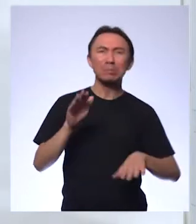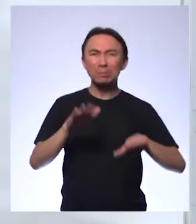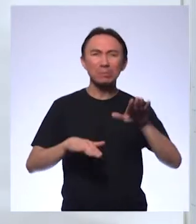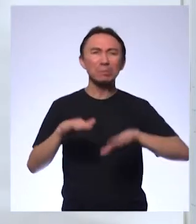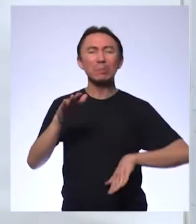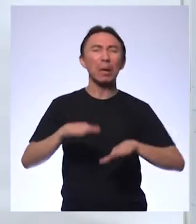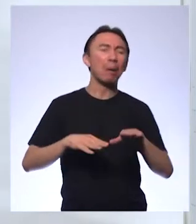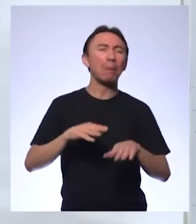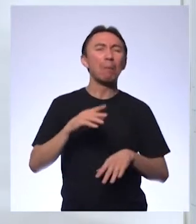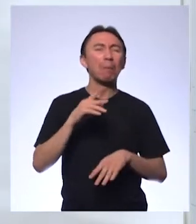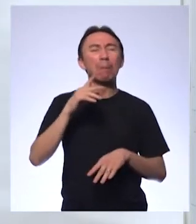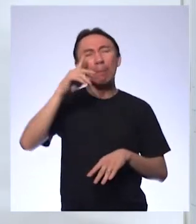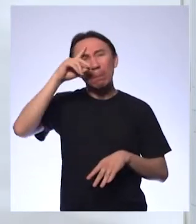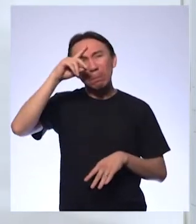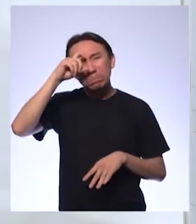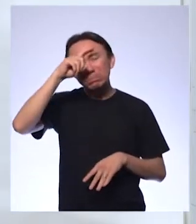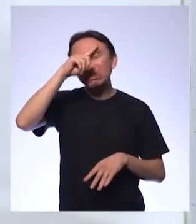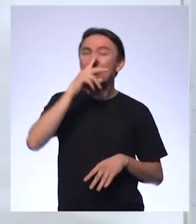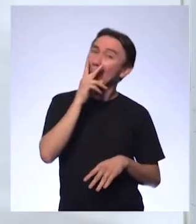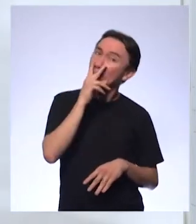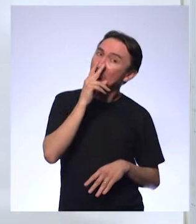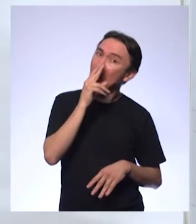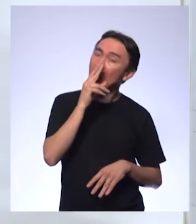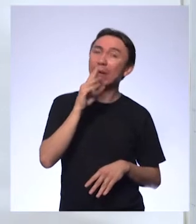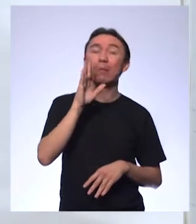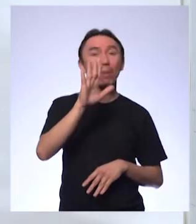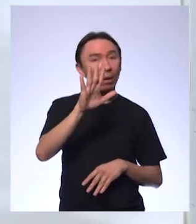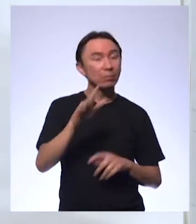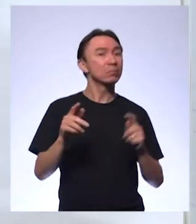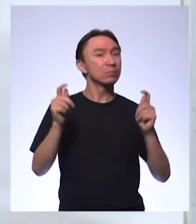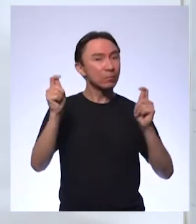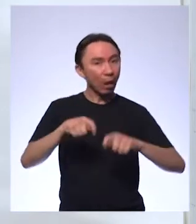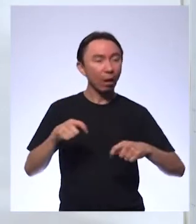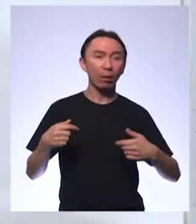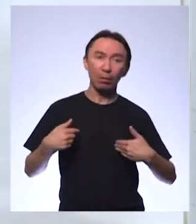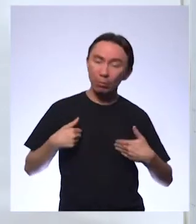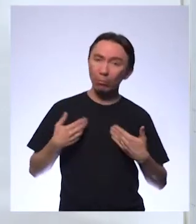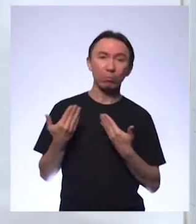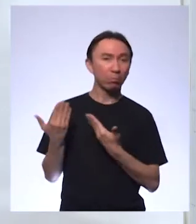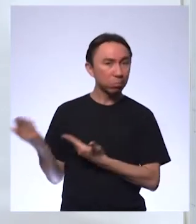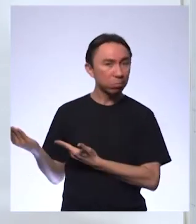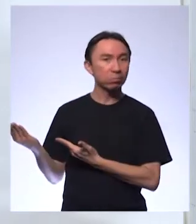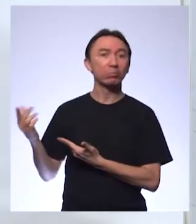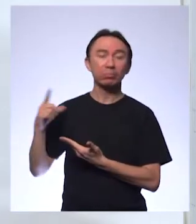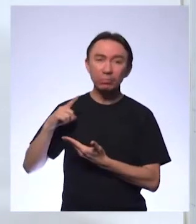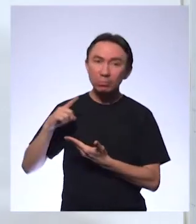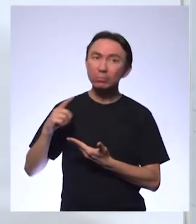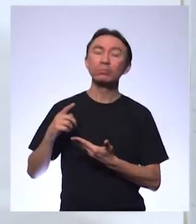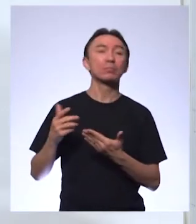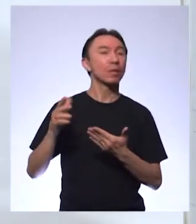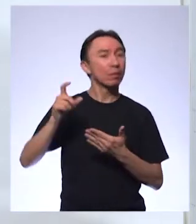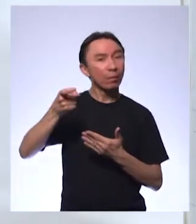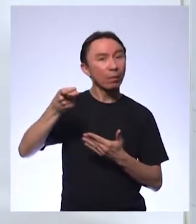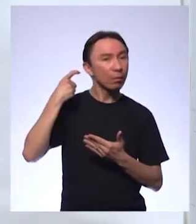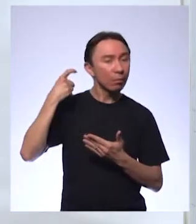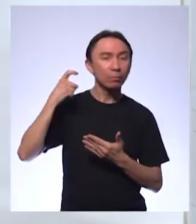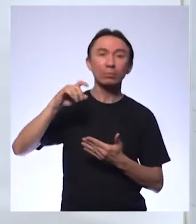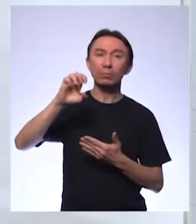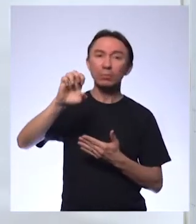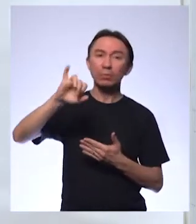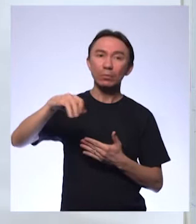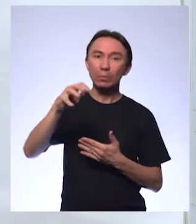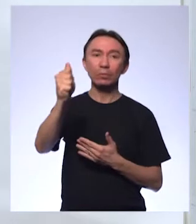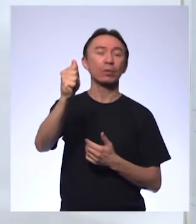parecer complexa, mas é possível. Tá? Eu estou aqui para dizer isso para vocês. E eu quero dar as boas-vindas